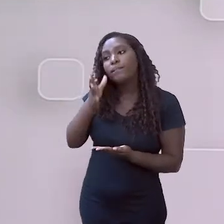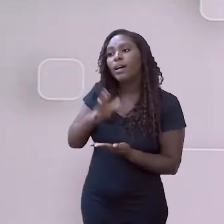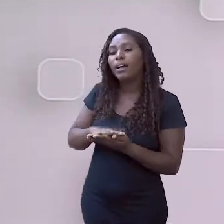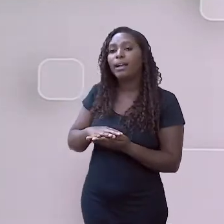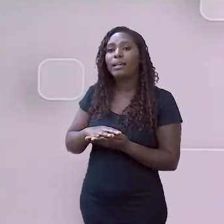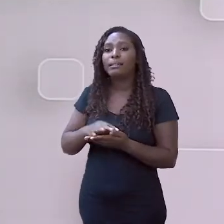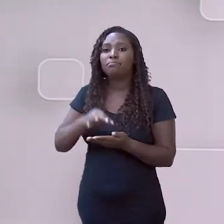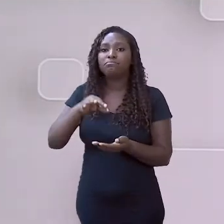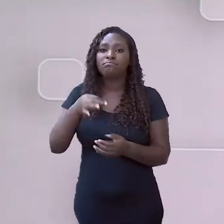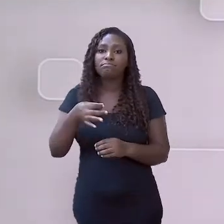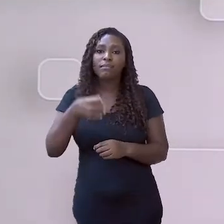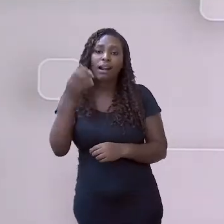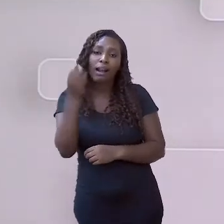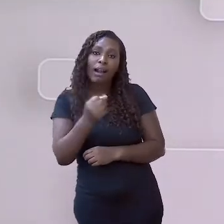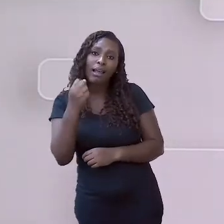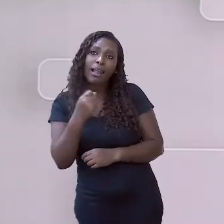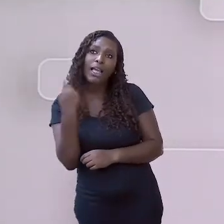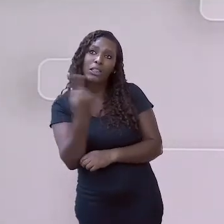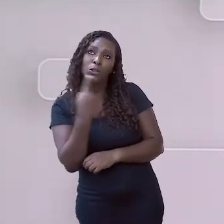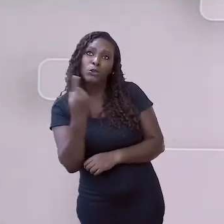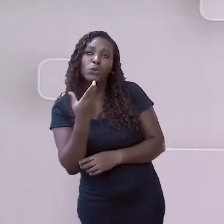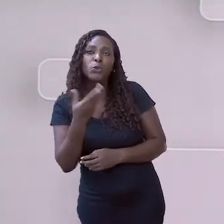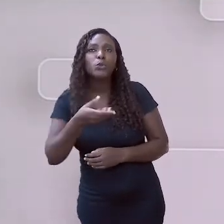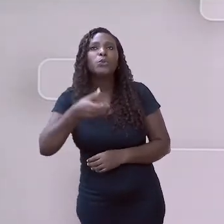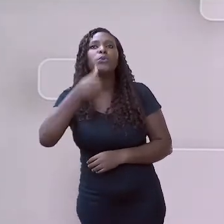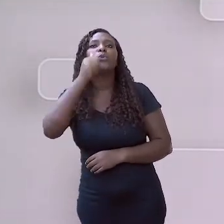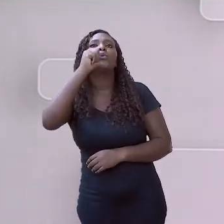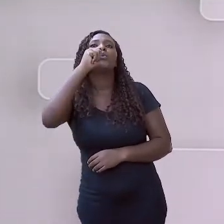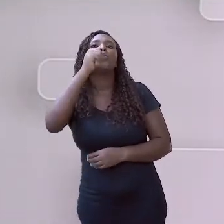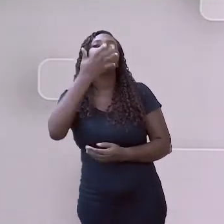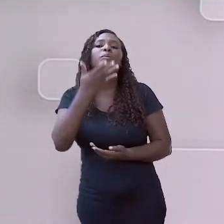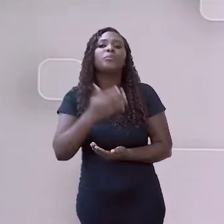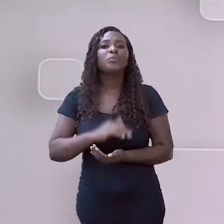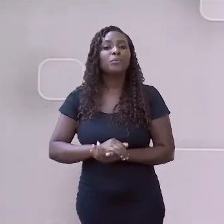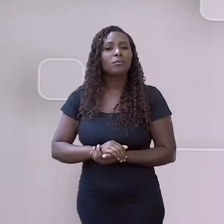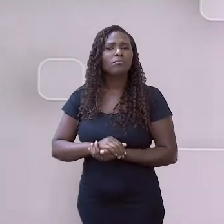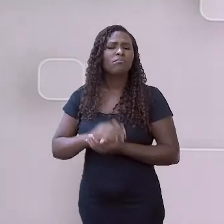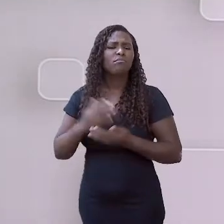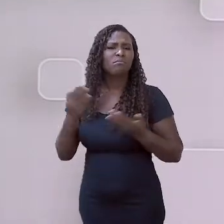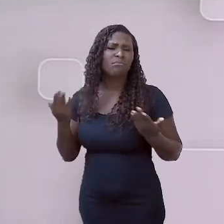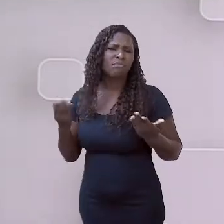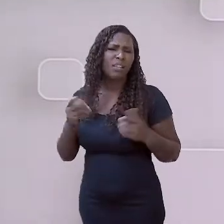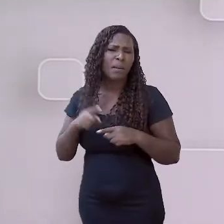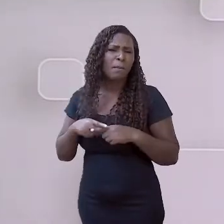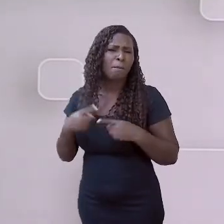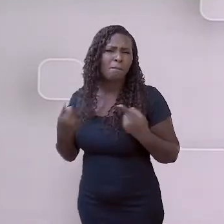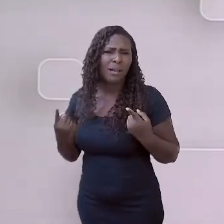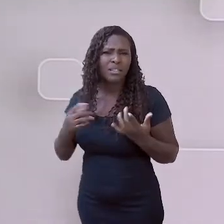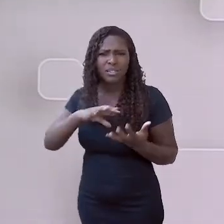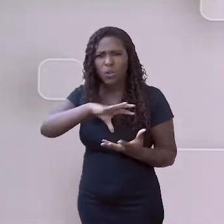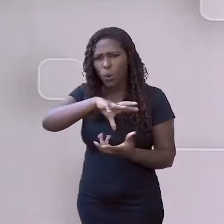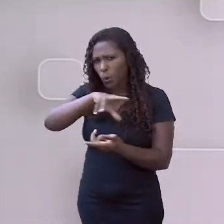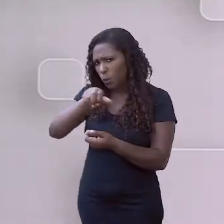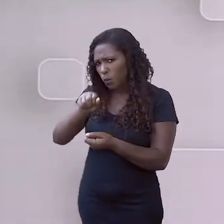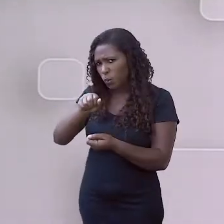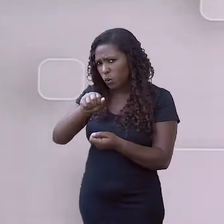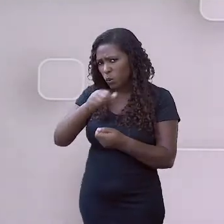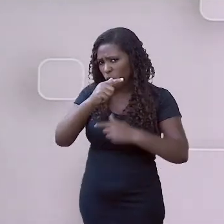energia. E o mundo? O mundo globalizado, que cada vez